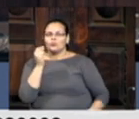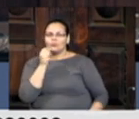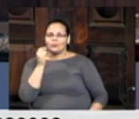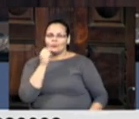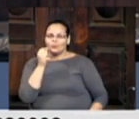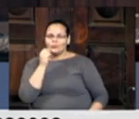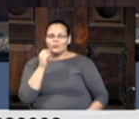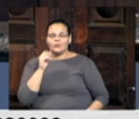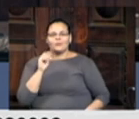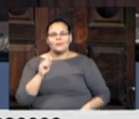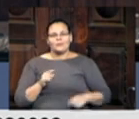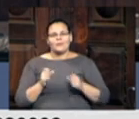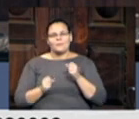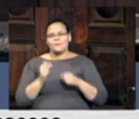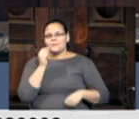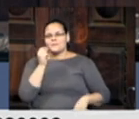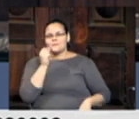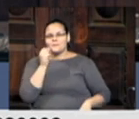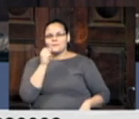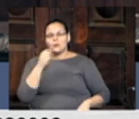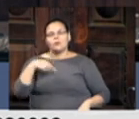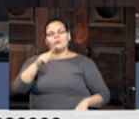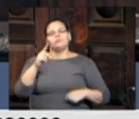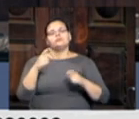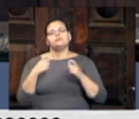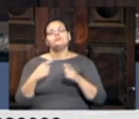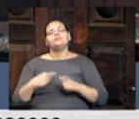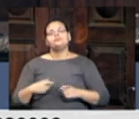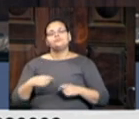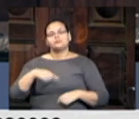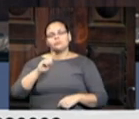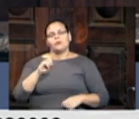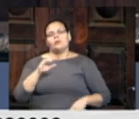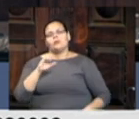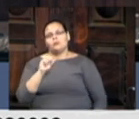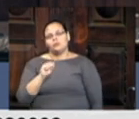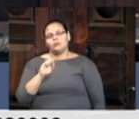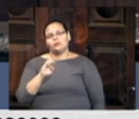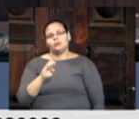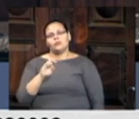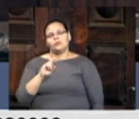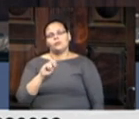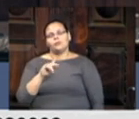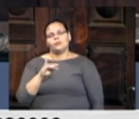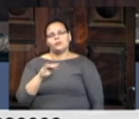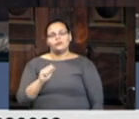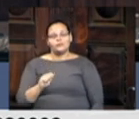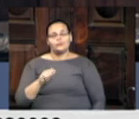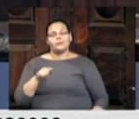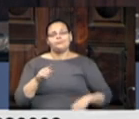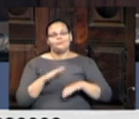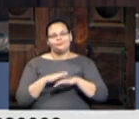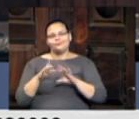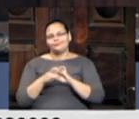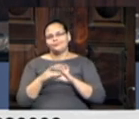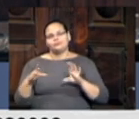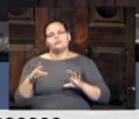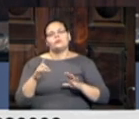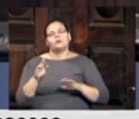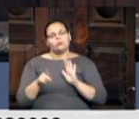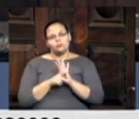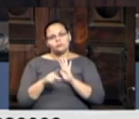apreendido, foi para o depósito lá em Seropédica. Para liberar, o proprietário do